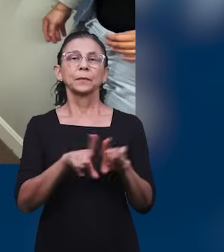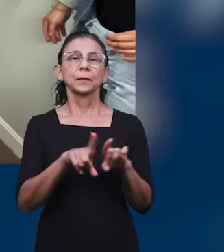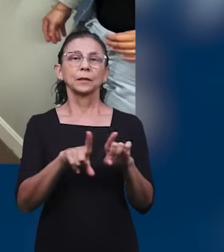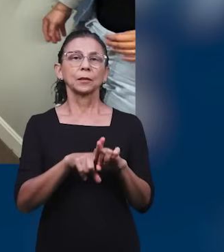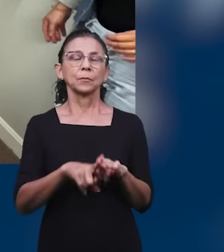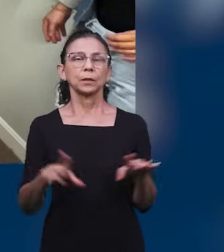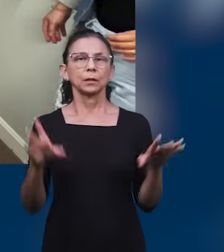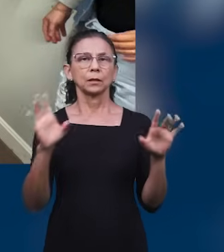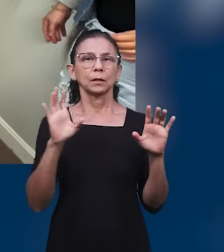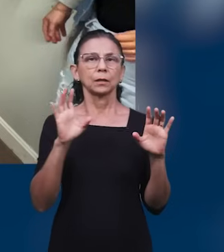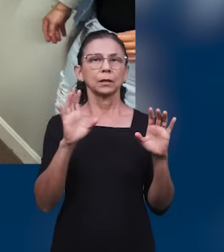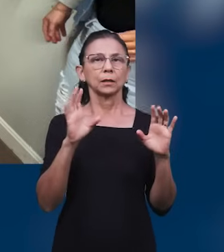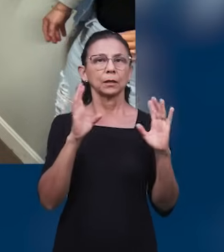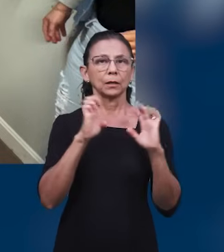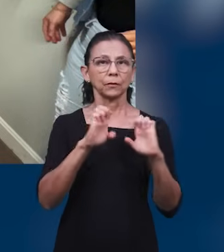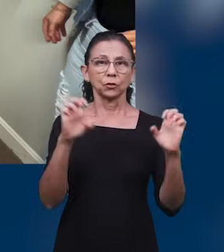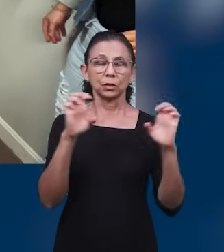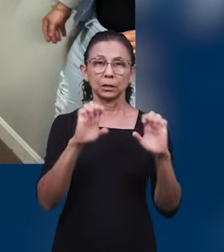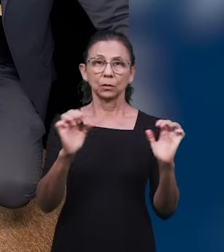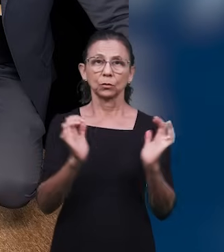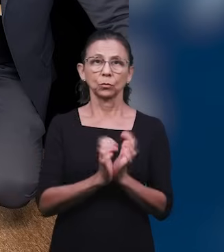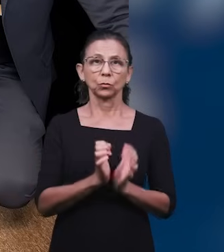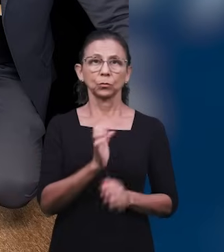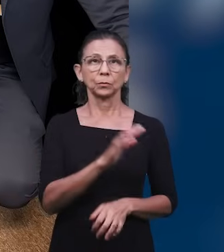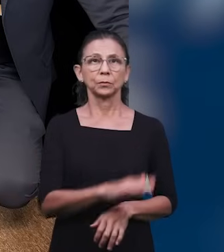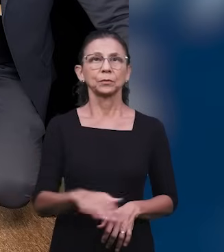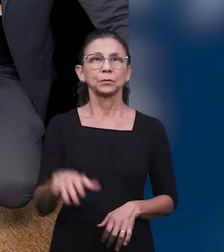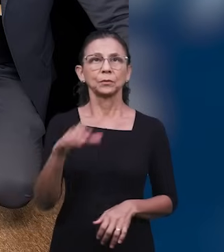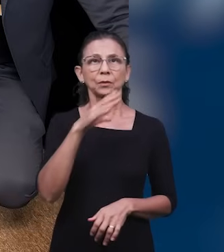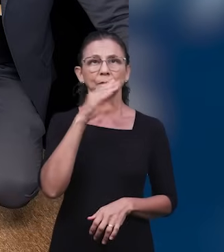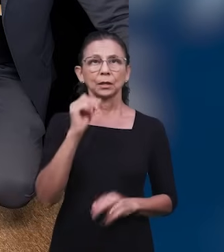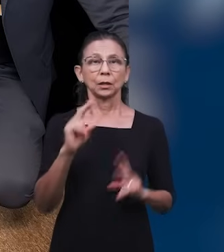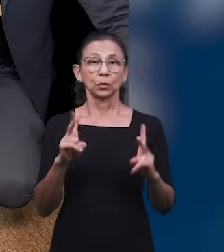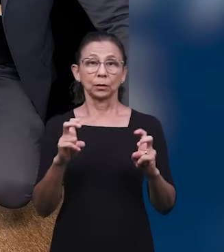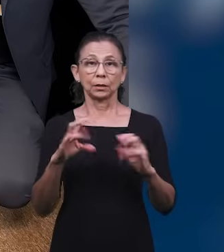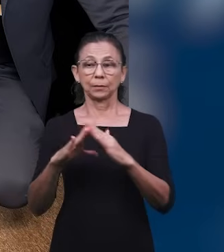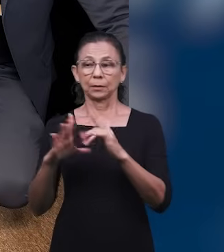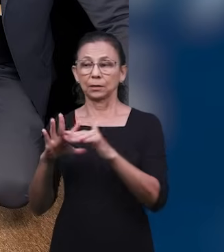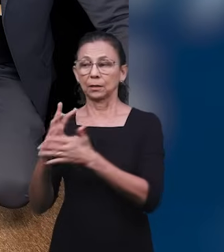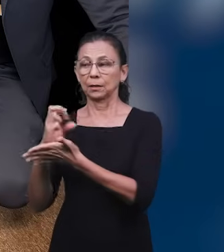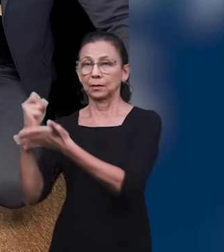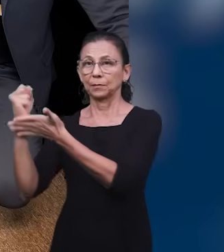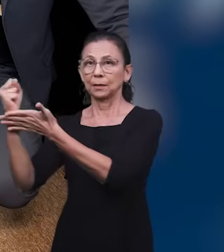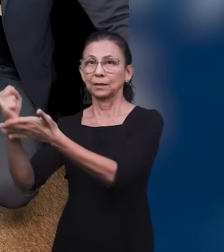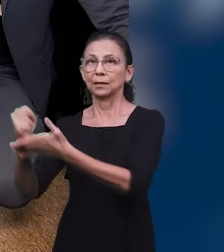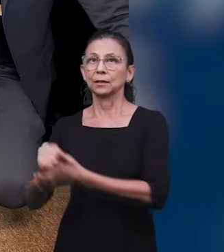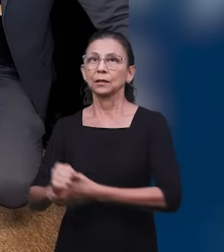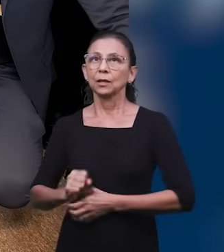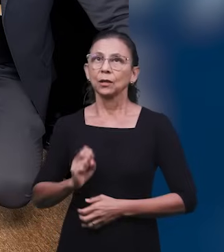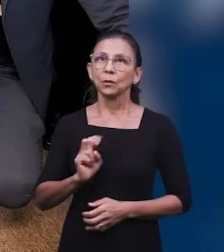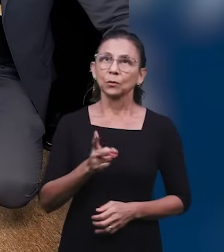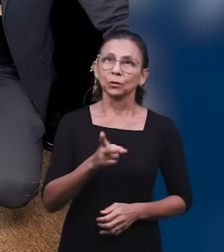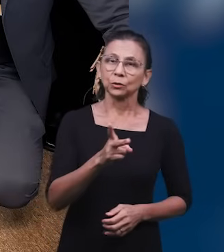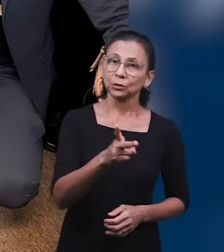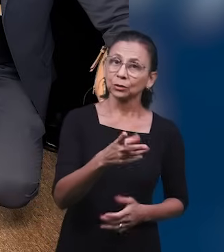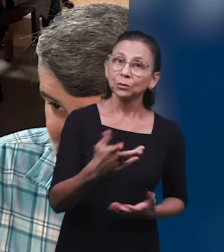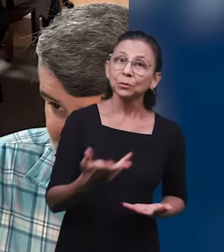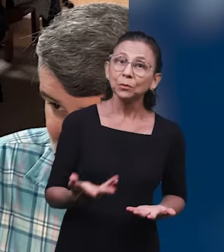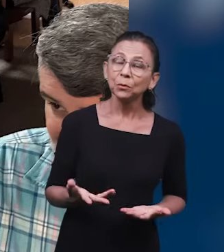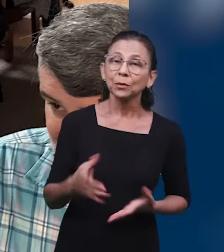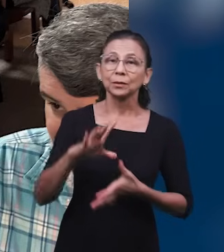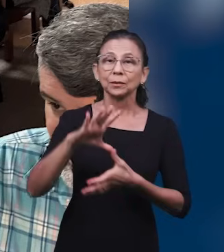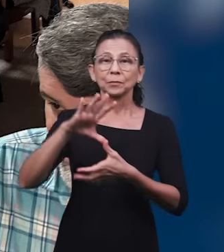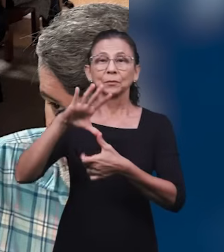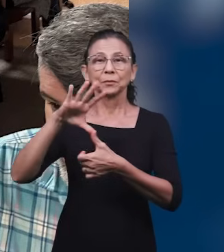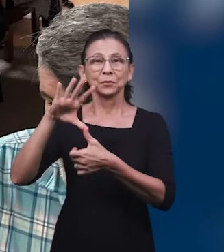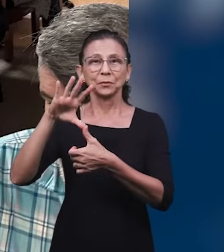crianças, intermediários e adolescentes, com o tema O Arrebatamento da Igreja Fiel, continuam a ser realizados na